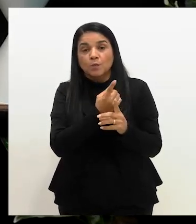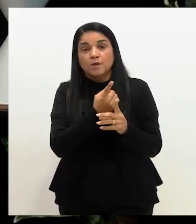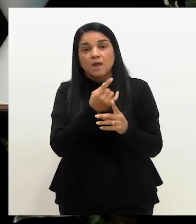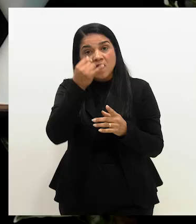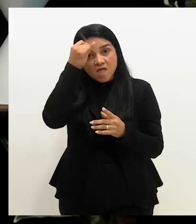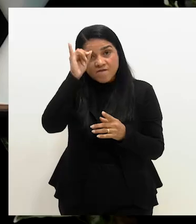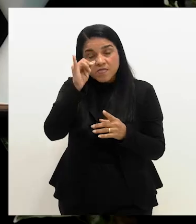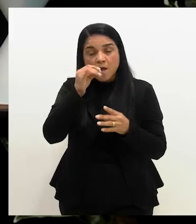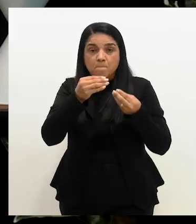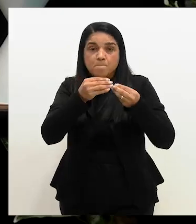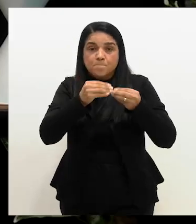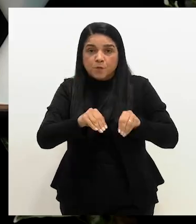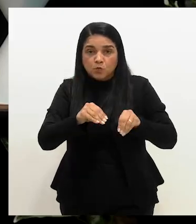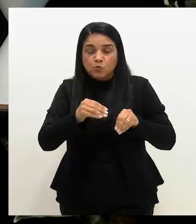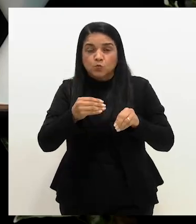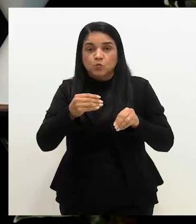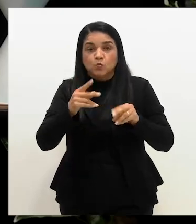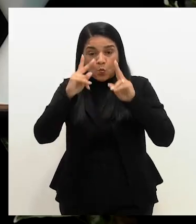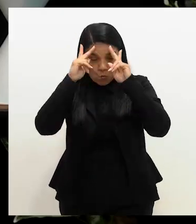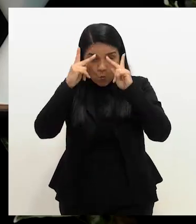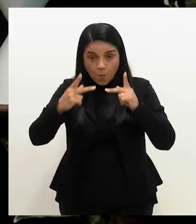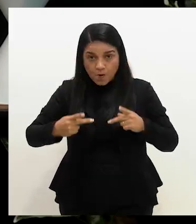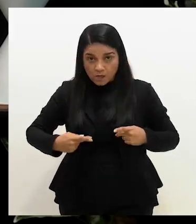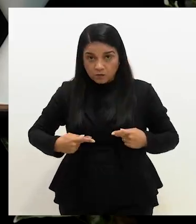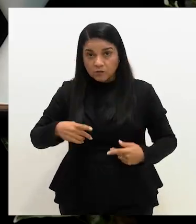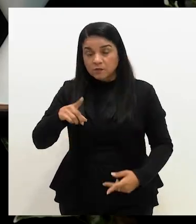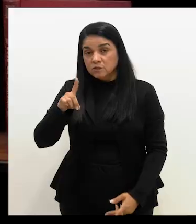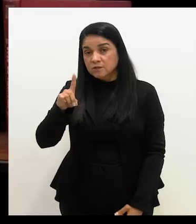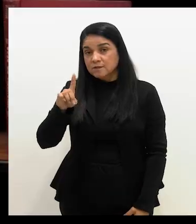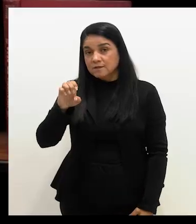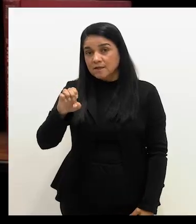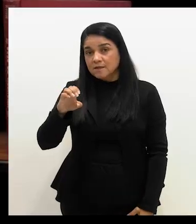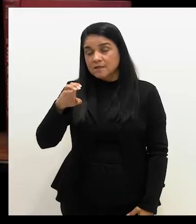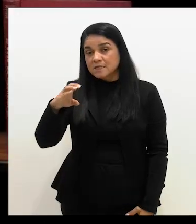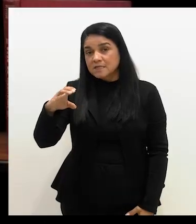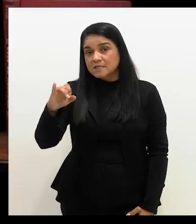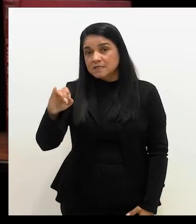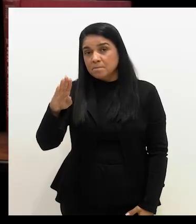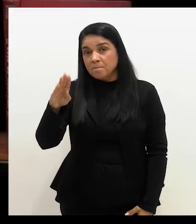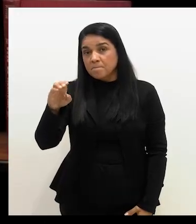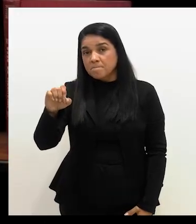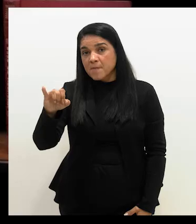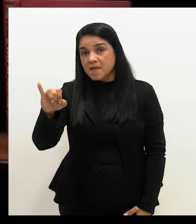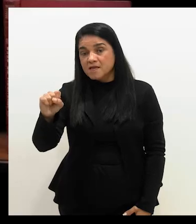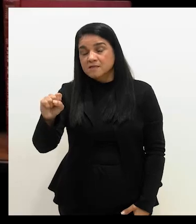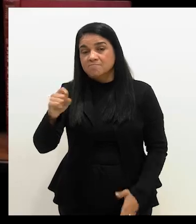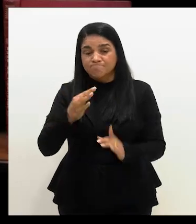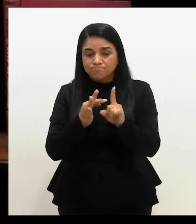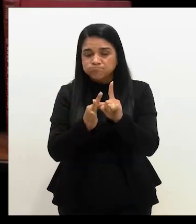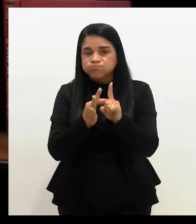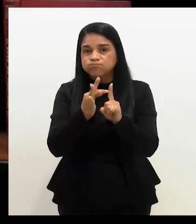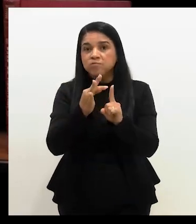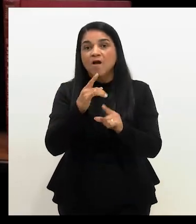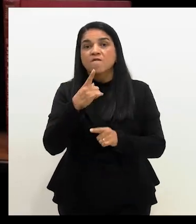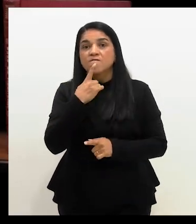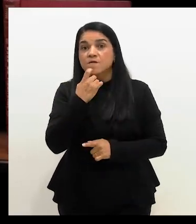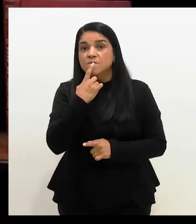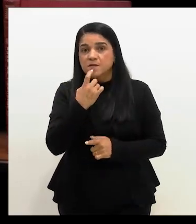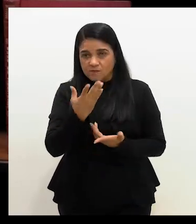humana? Qual é o número de decibel que pode, dali para frente, igual um velocímetro que começa a ficar vermelho? Então,